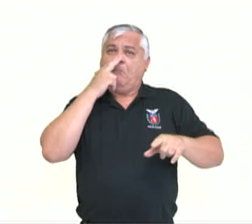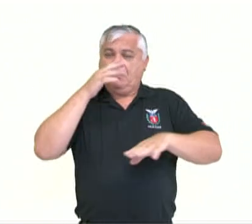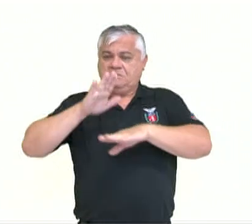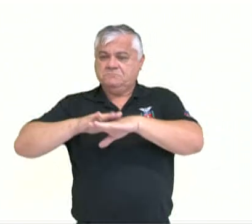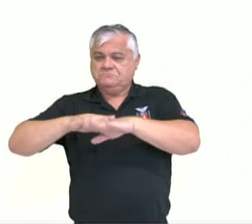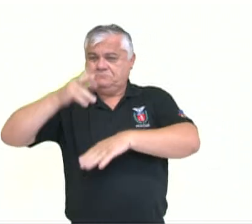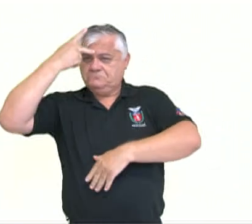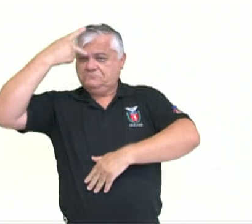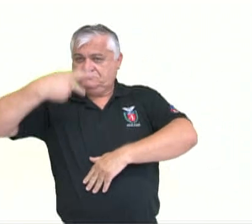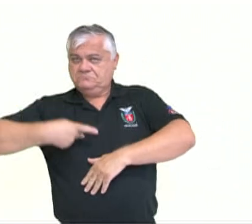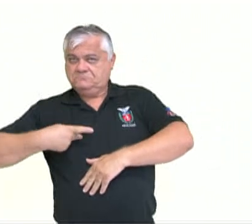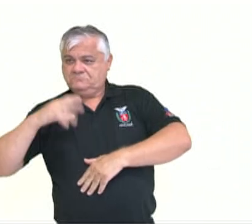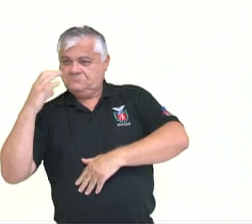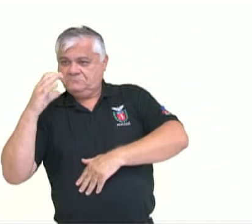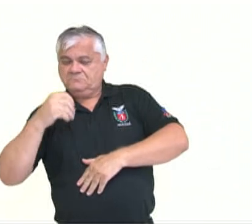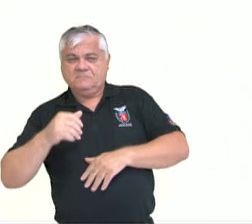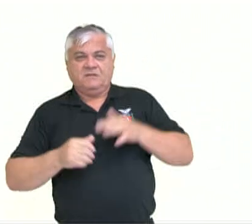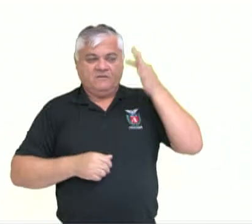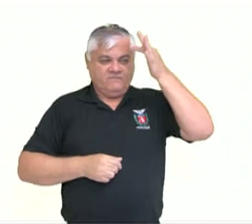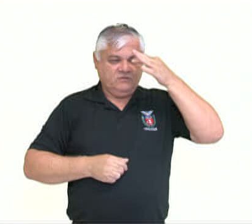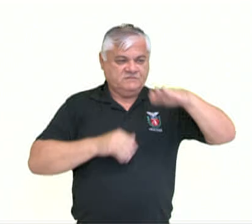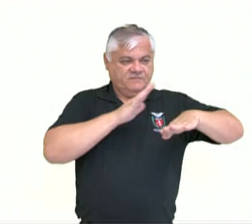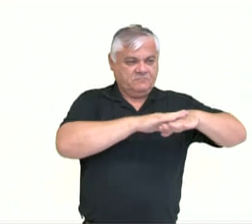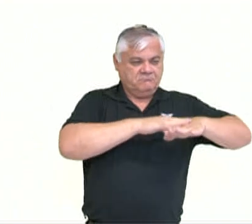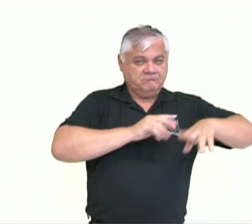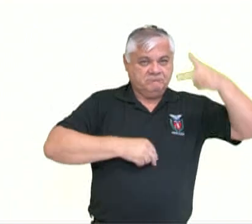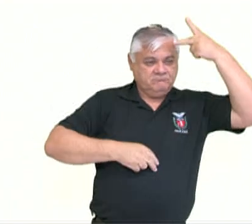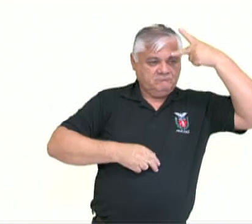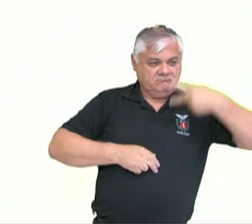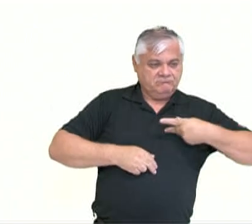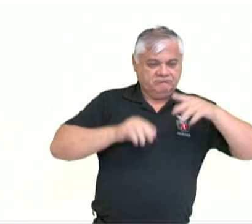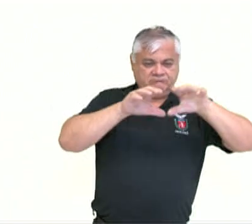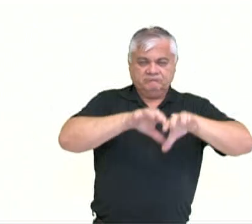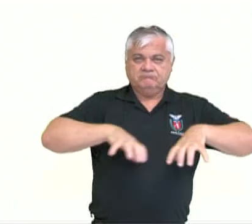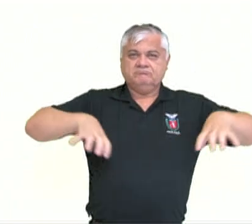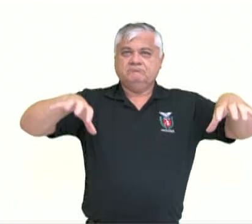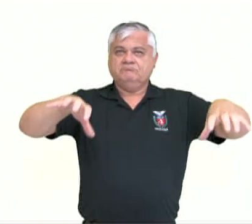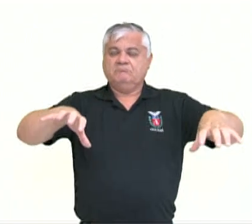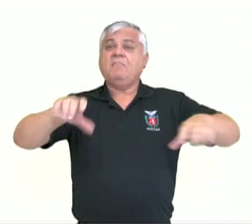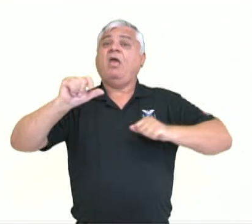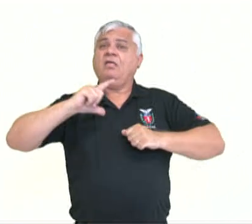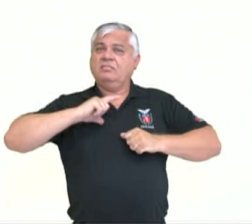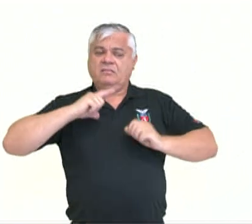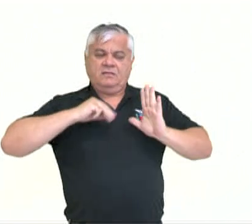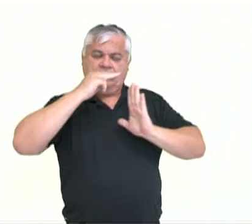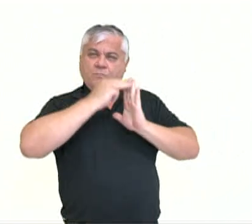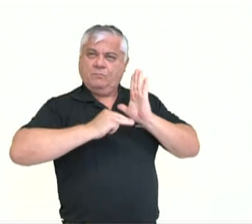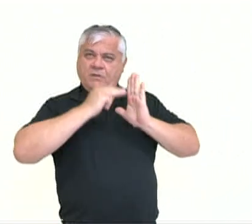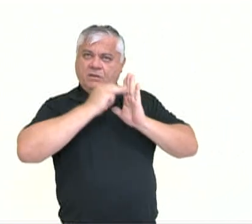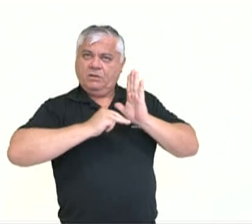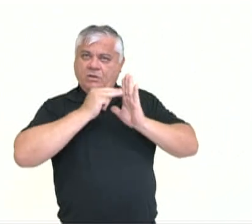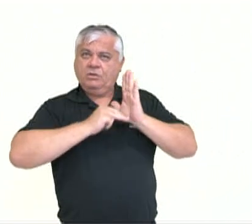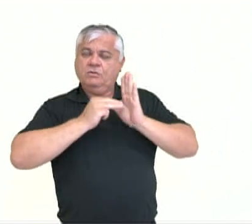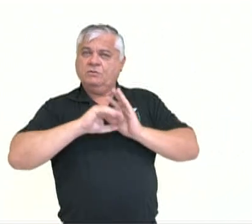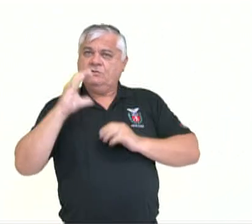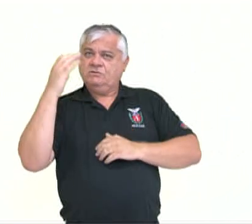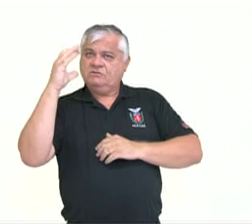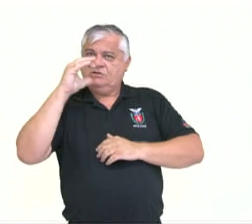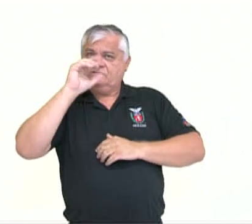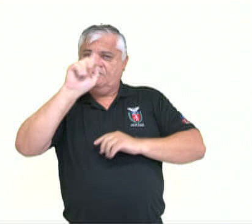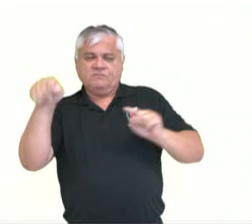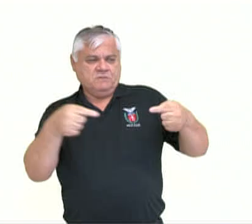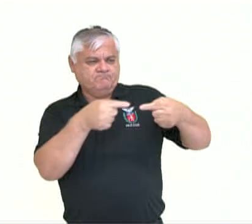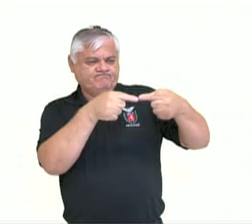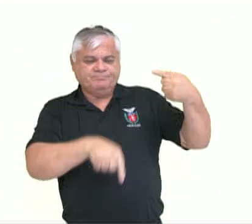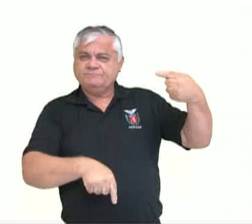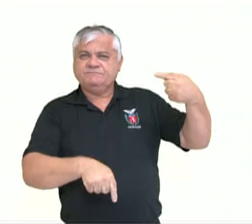autônomos, independentes. Existe hoje um método científico que não é aplicado na filosofia. Por quê?